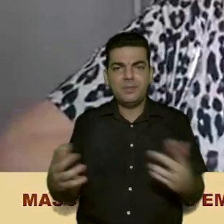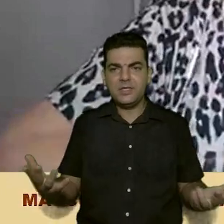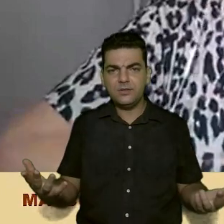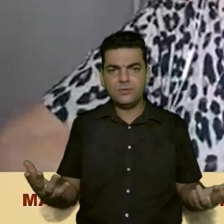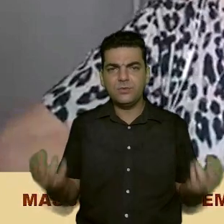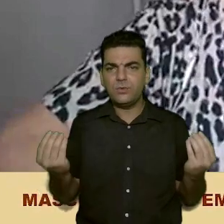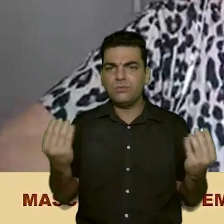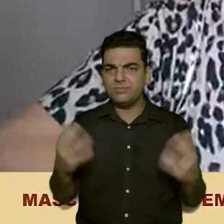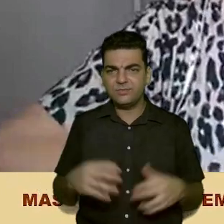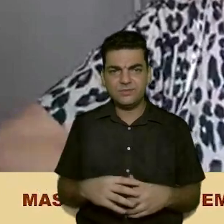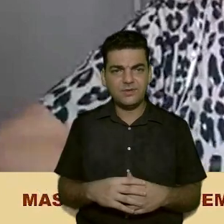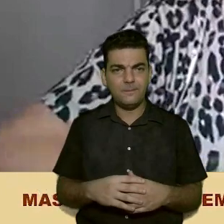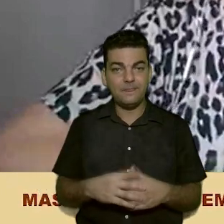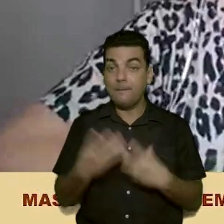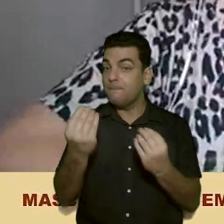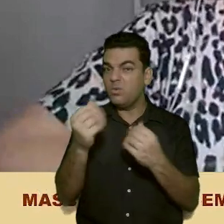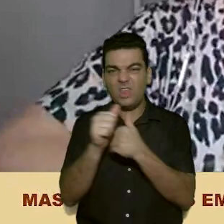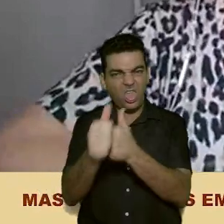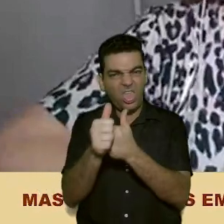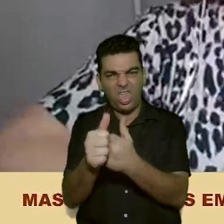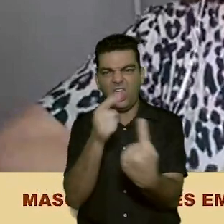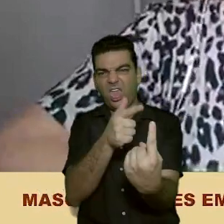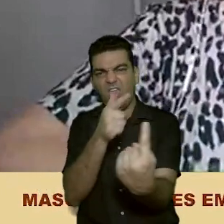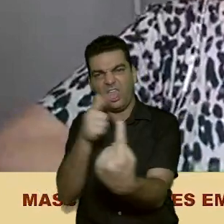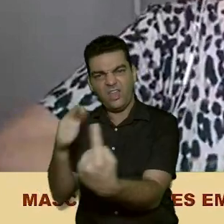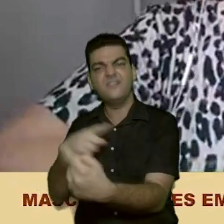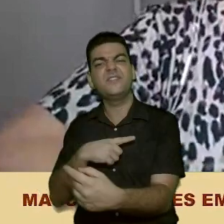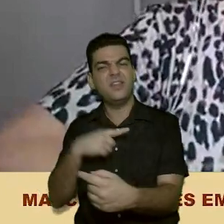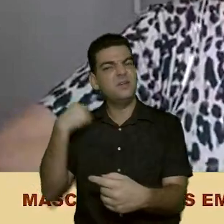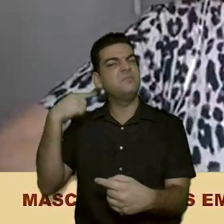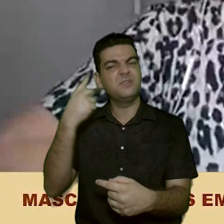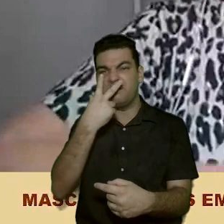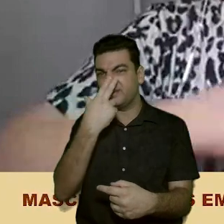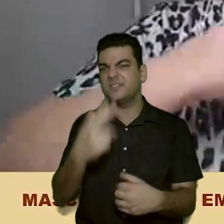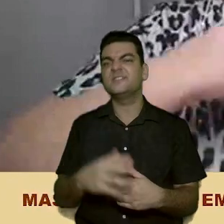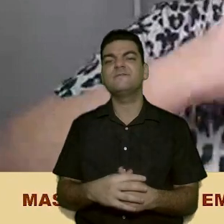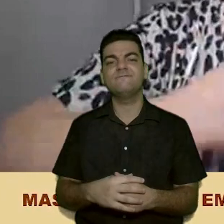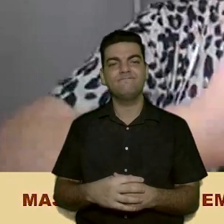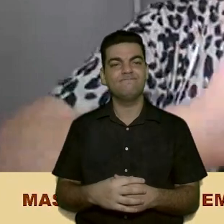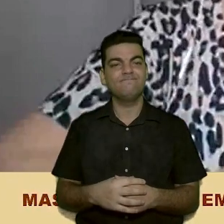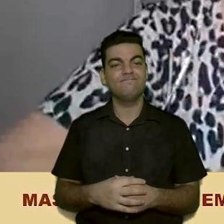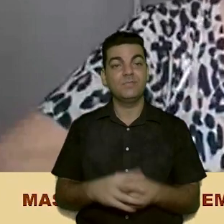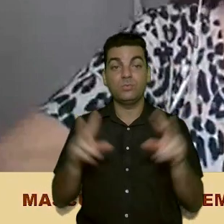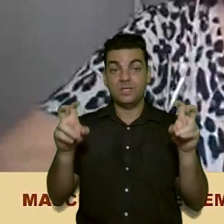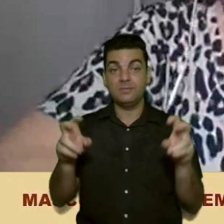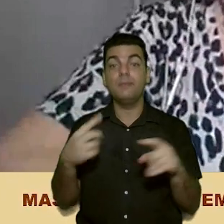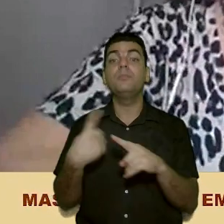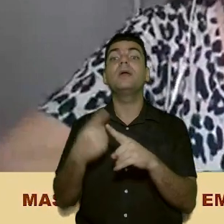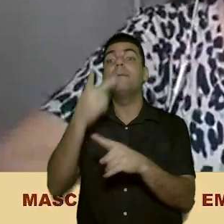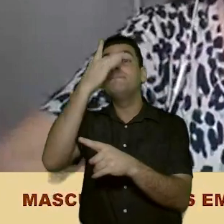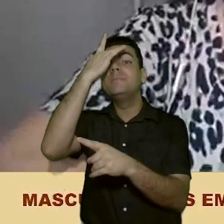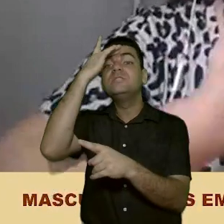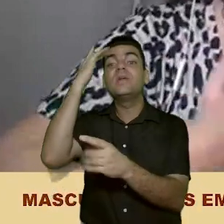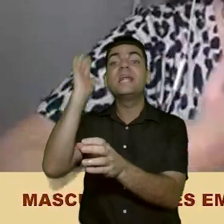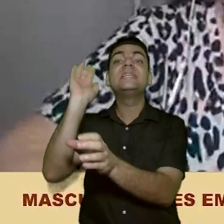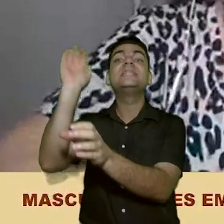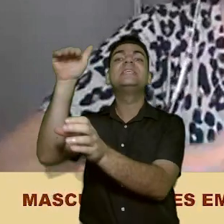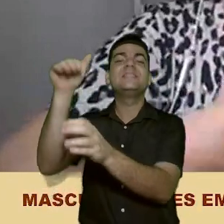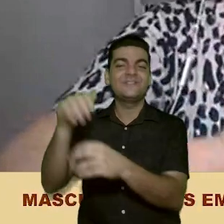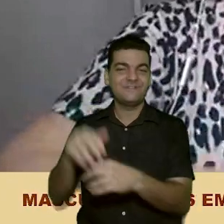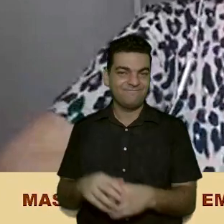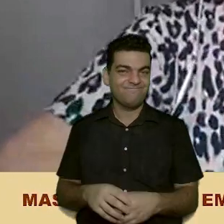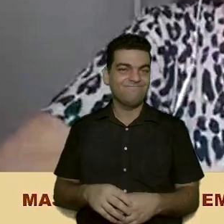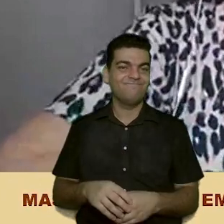mais um impedimento de falar sobre isso, de falar sobre gênero. E se tem tanta perseguição, gente,